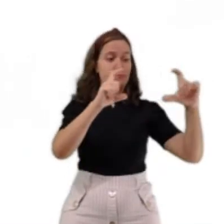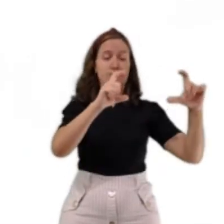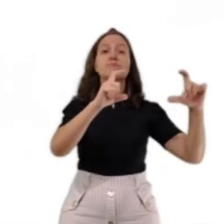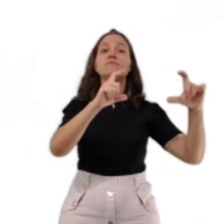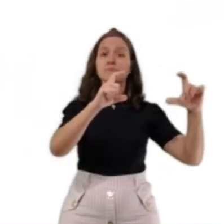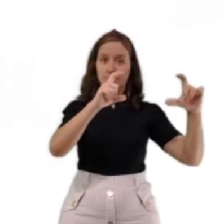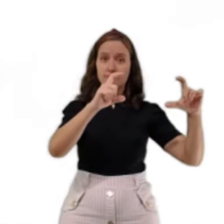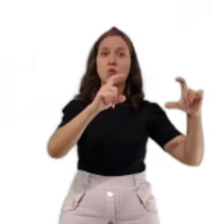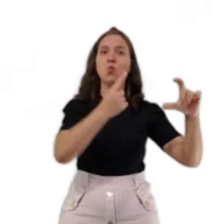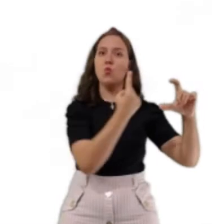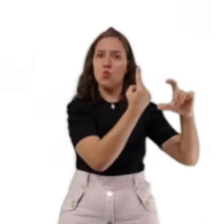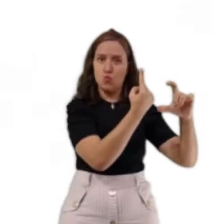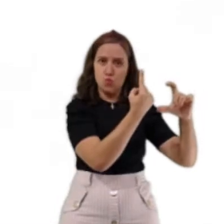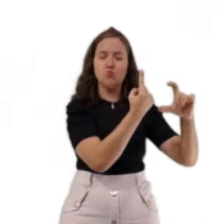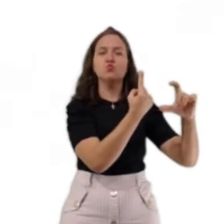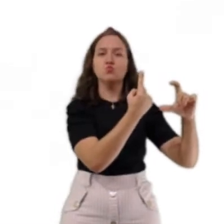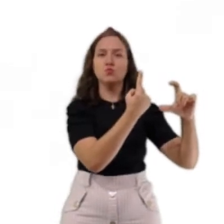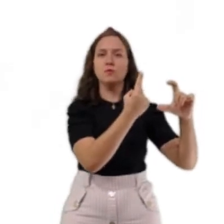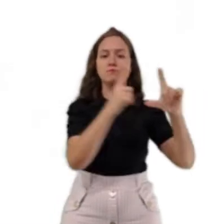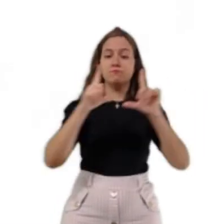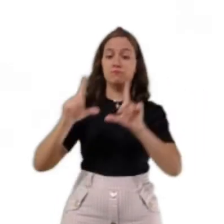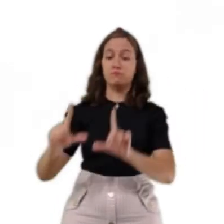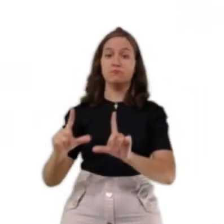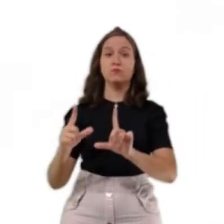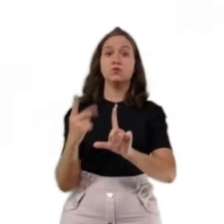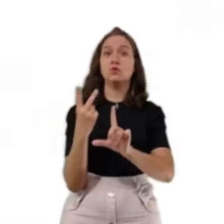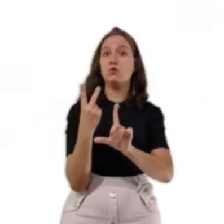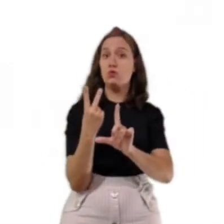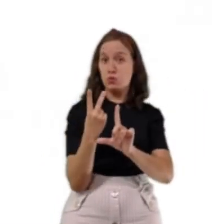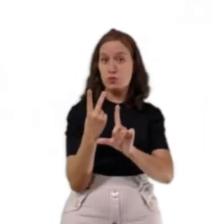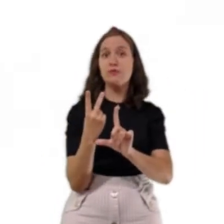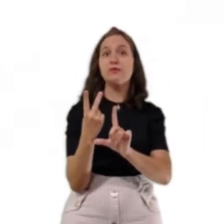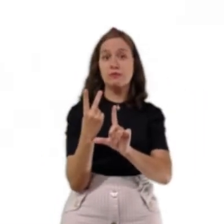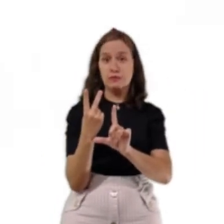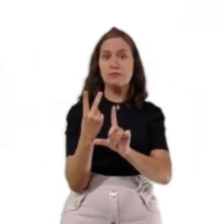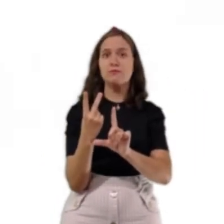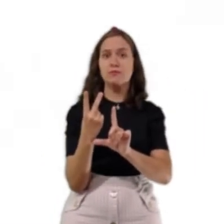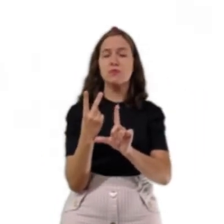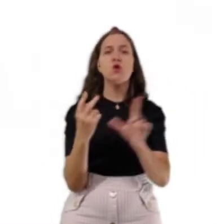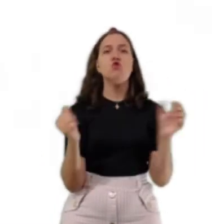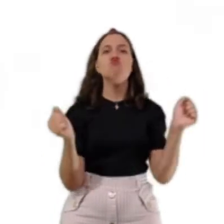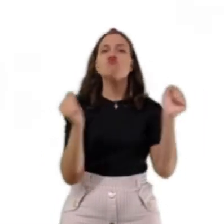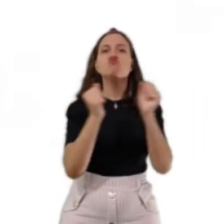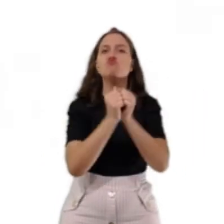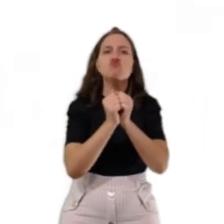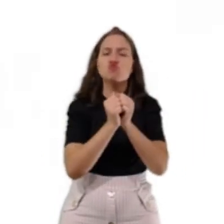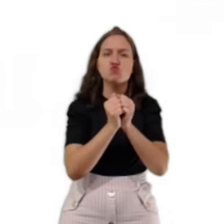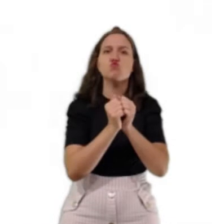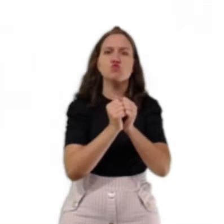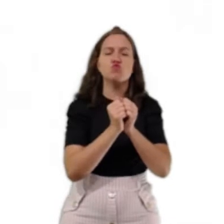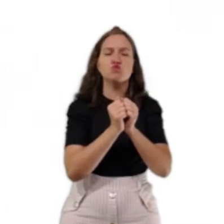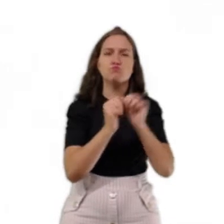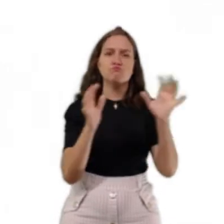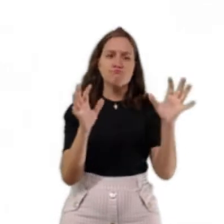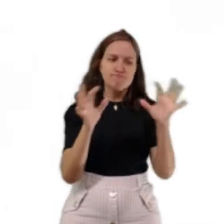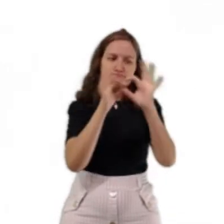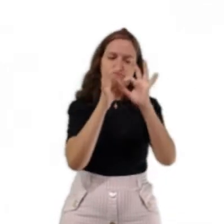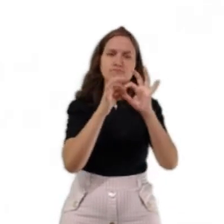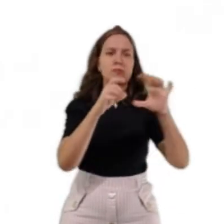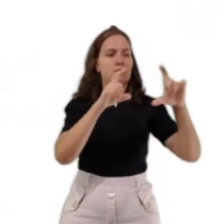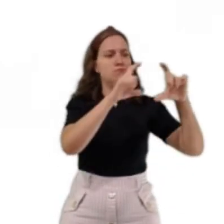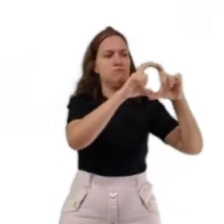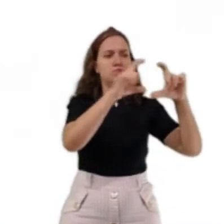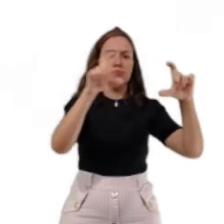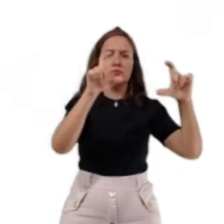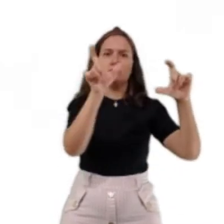que a imagem um e a imagem dois composta por um quadrado juntas elas formam uma única figura que a